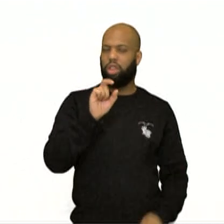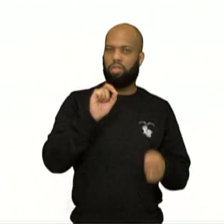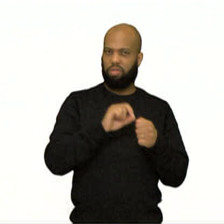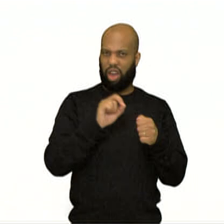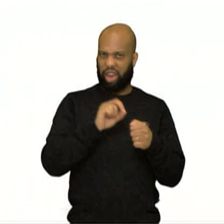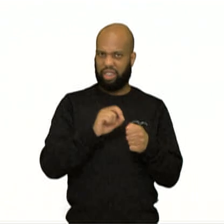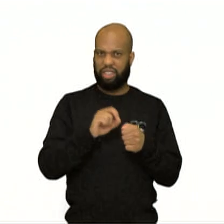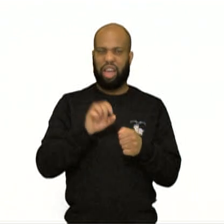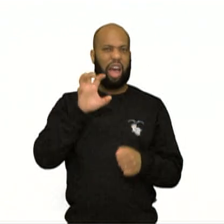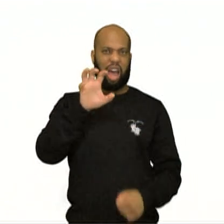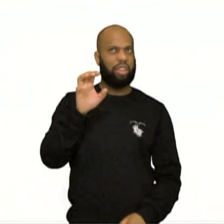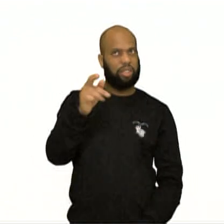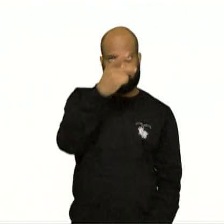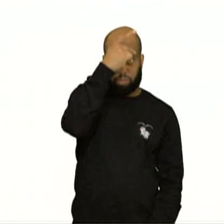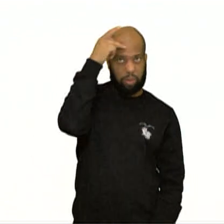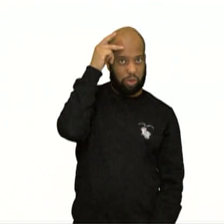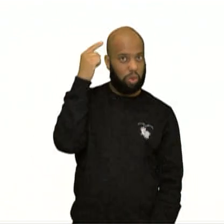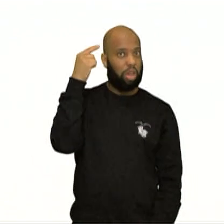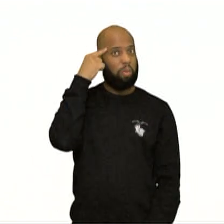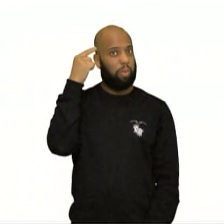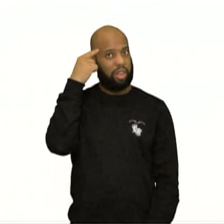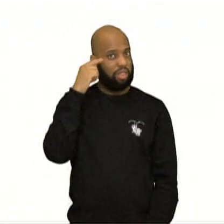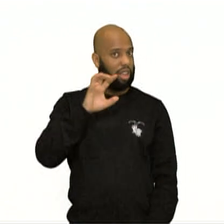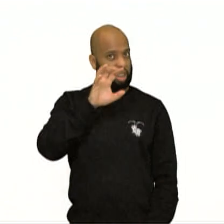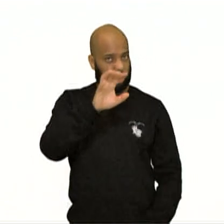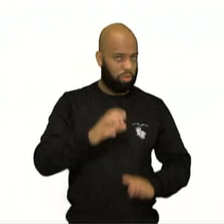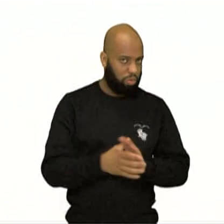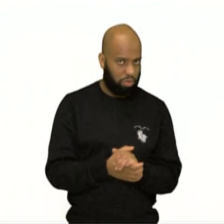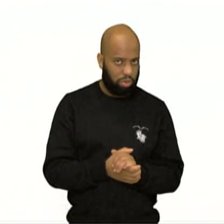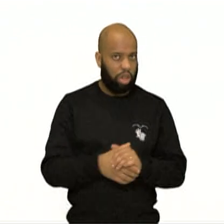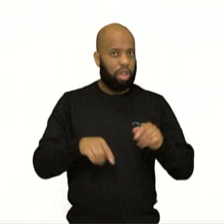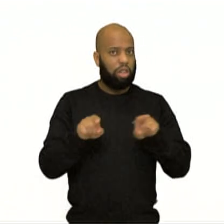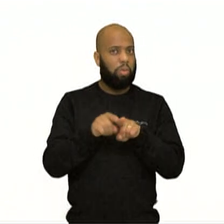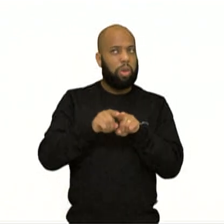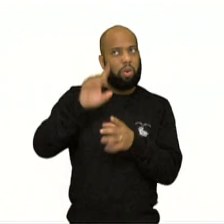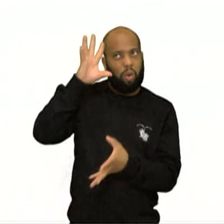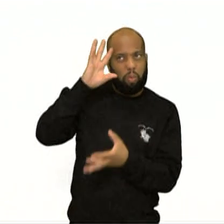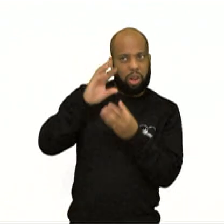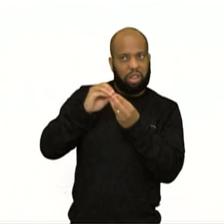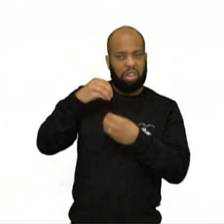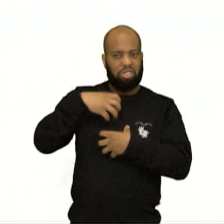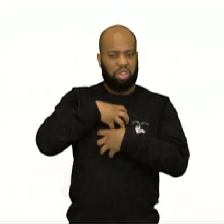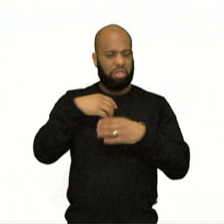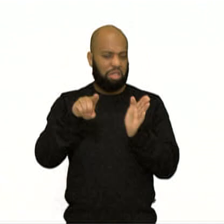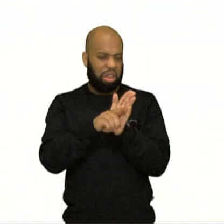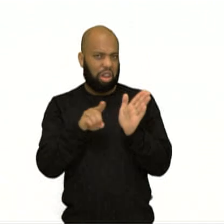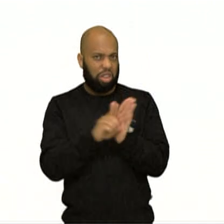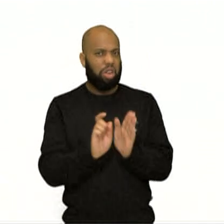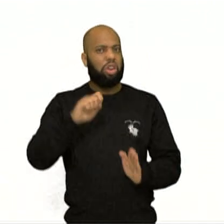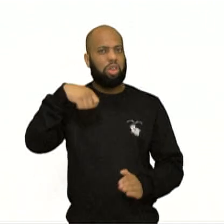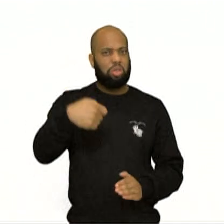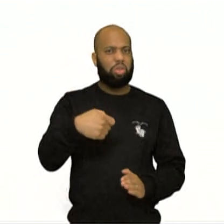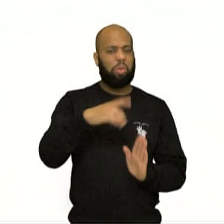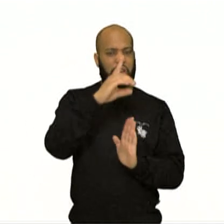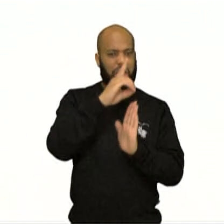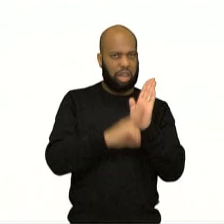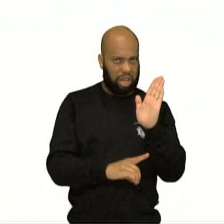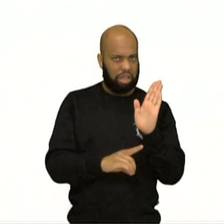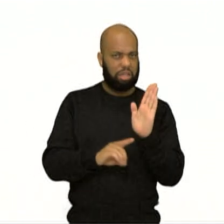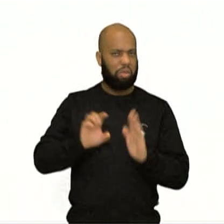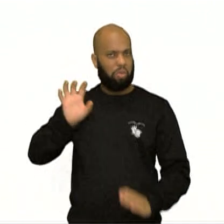da sociedade e pessoas comuns a assumir esse posicionamento e entendimento negativo, hein? Justifique